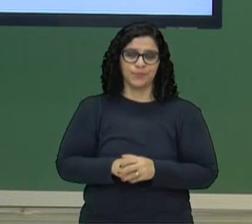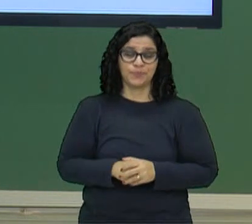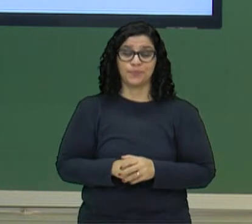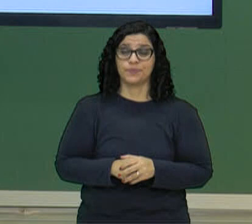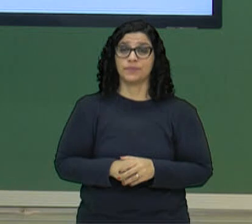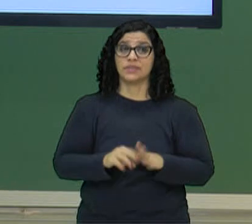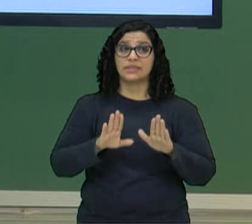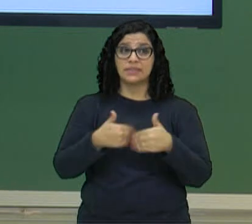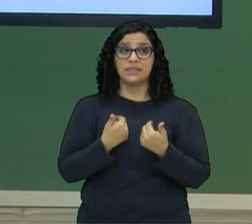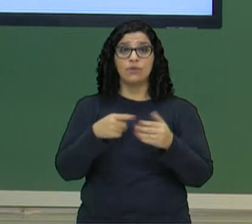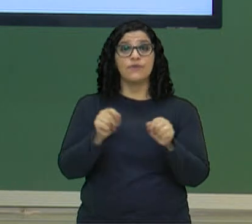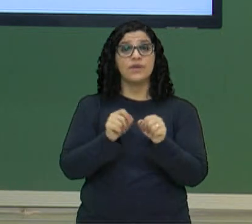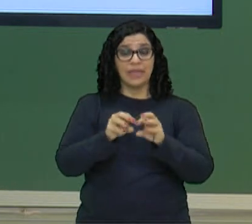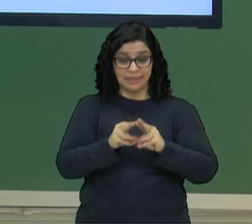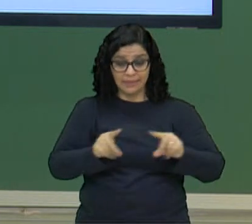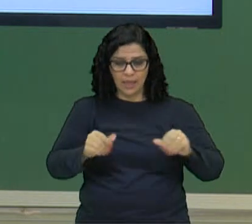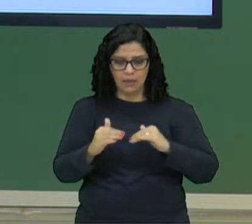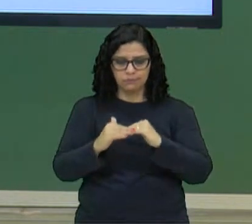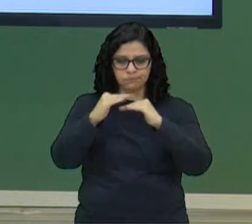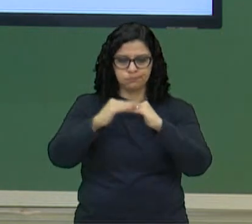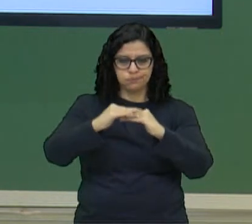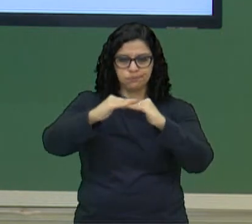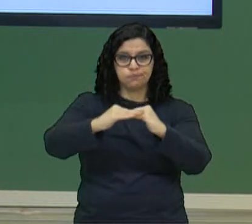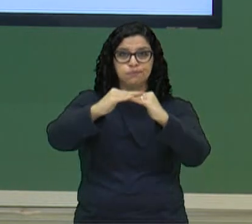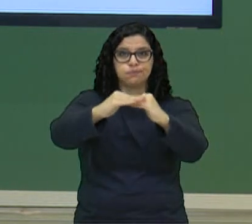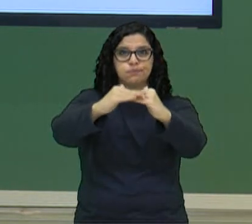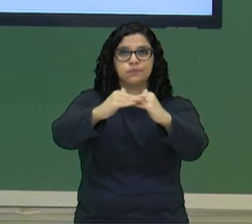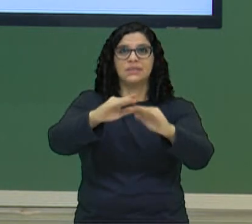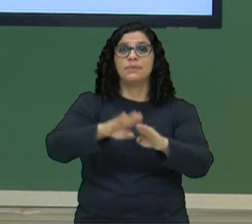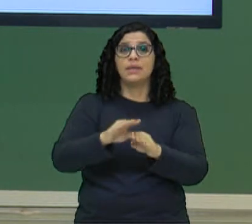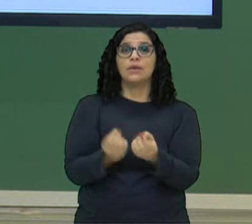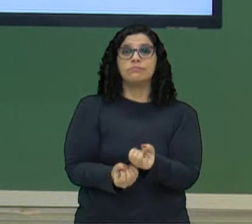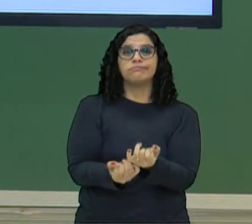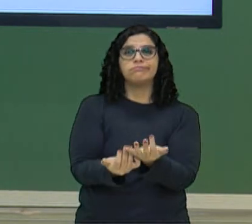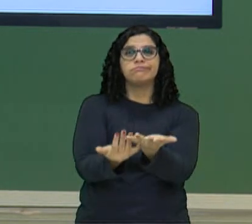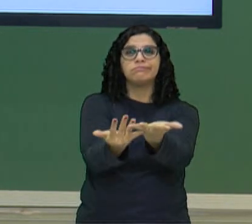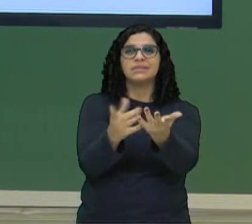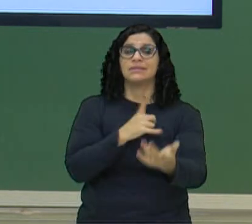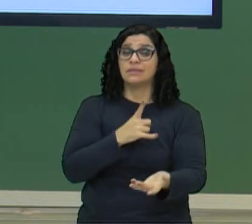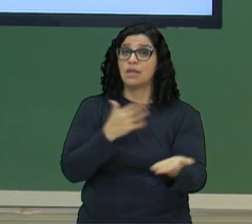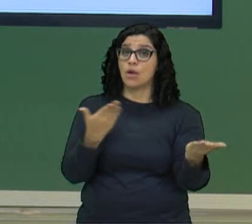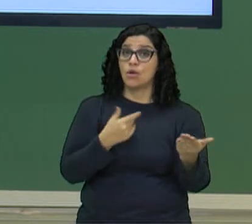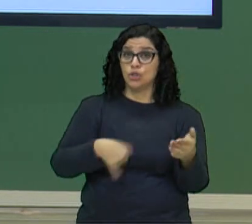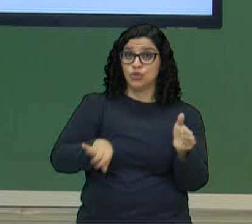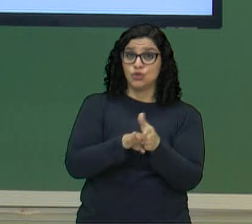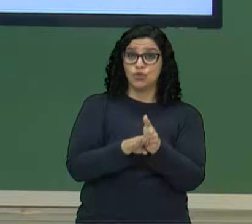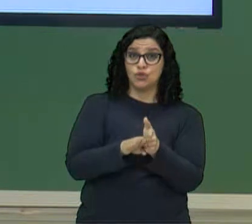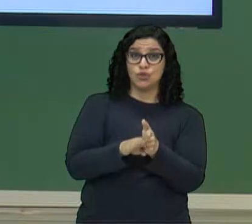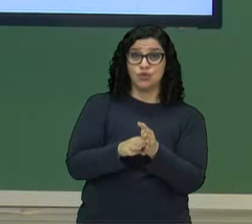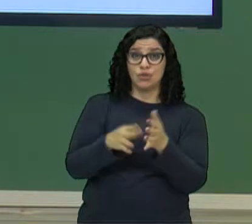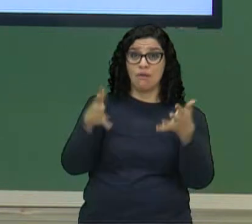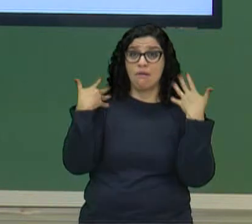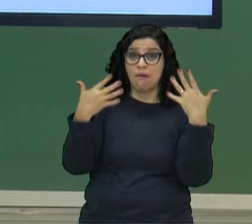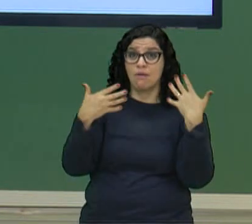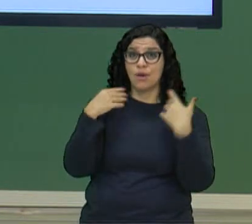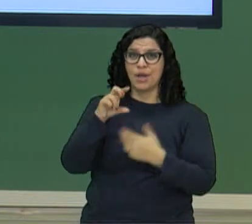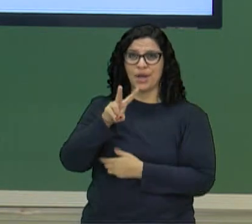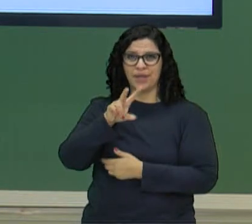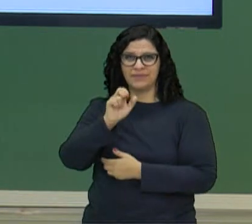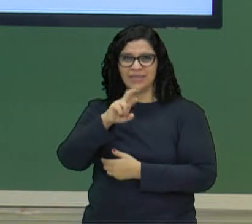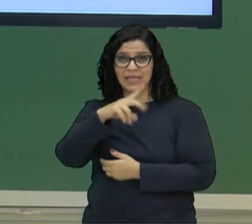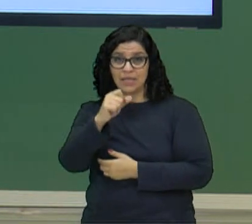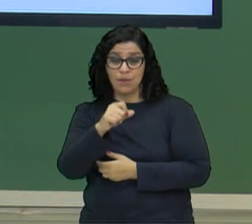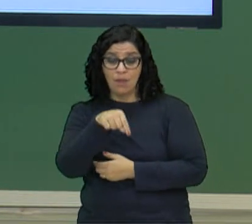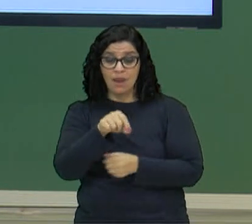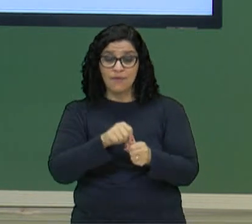E aí eles cobrem o solo com turfeiras, que é o que é capaz de crescer nesse período. E aí quando chega o verão, a turfeira ficou ali,